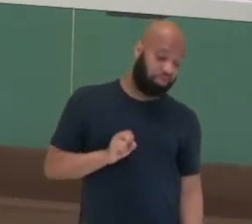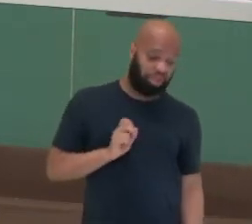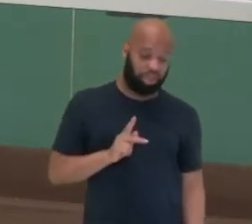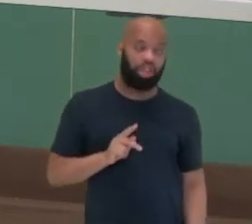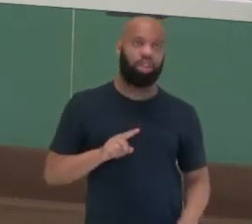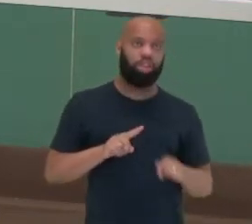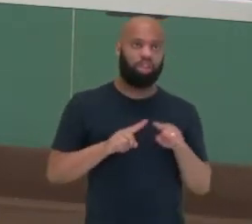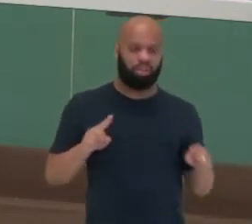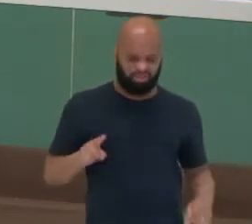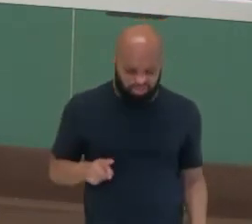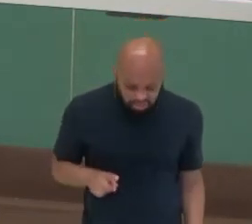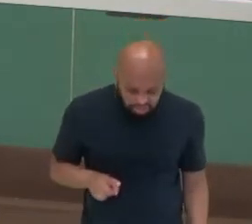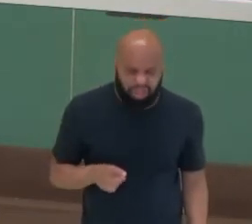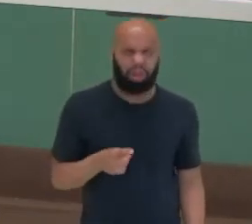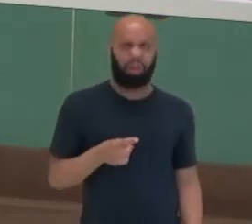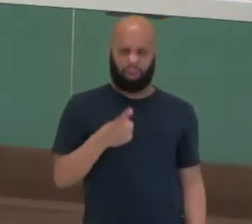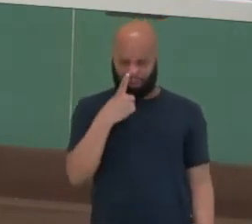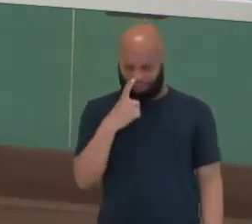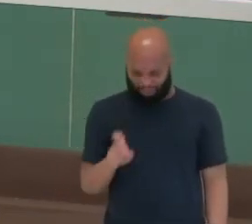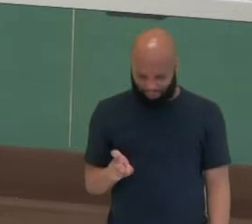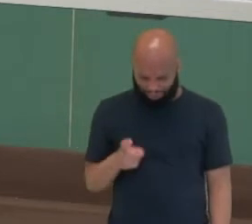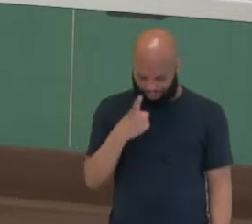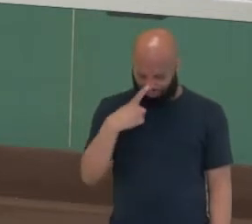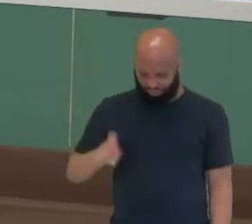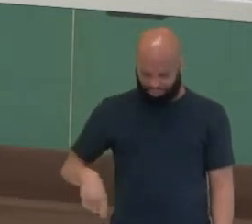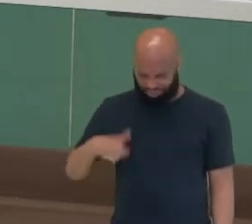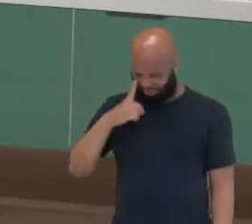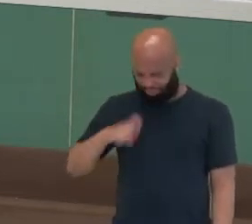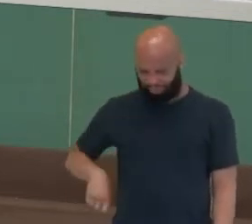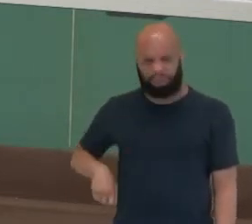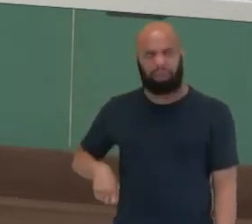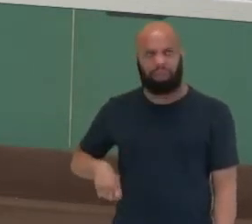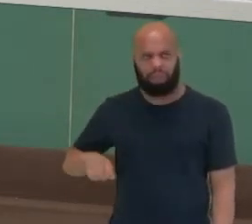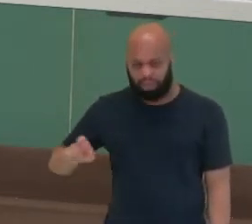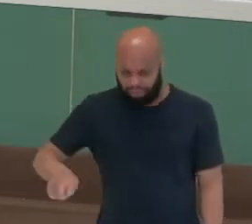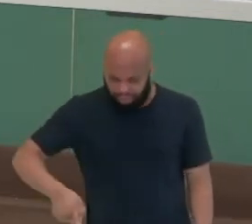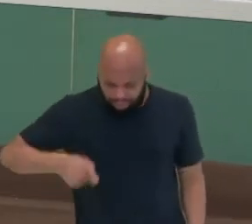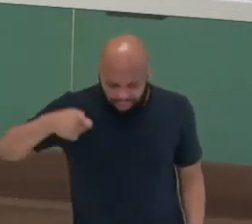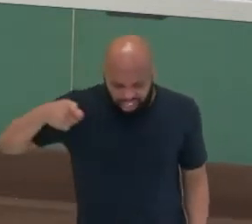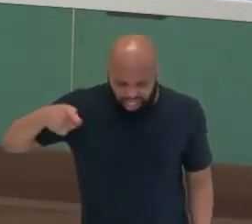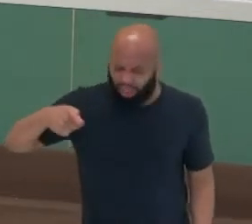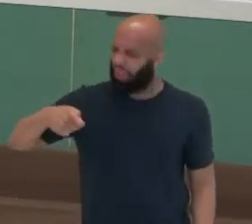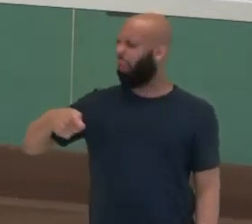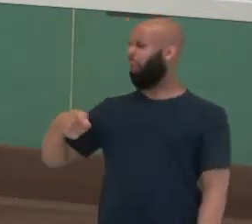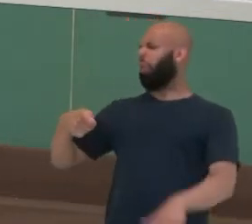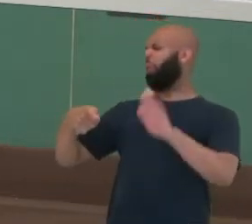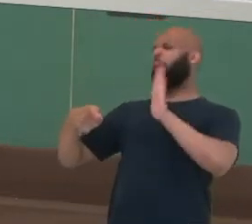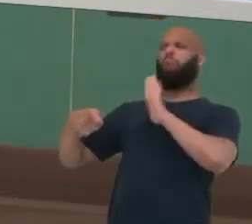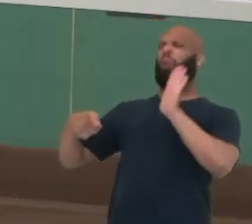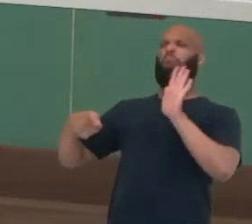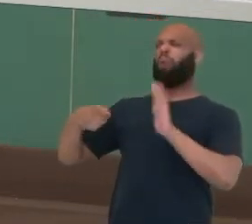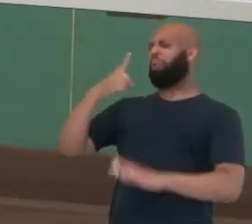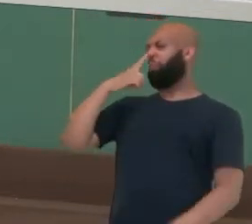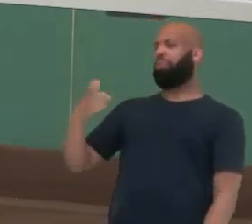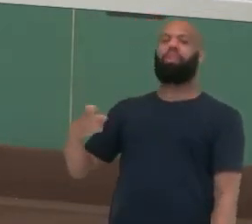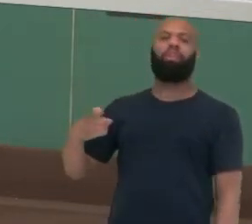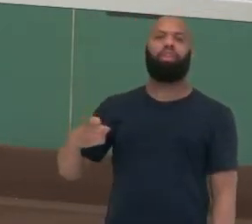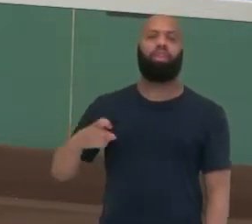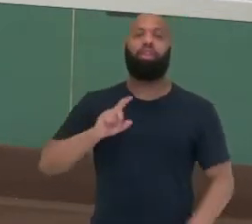mas ela... Ai, que cheiro estranho. Ela aproximou... Ai, esse ovo está estragado, está com cheiro de podre. Então, foi